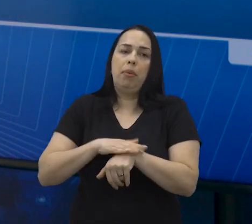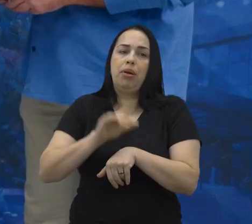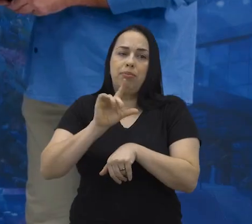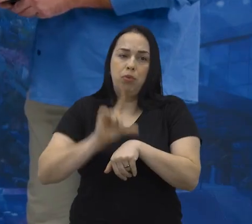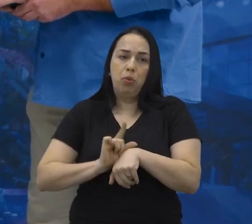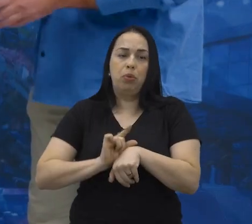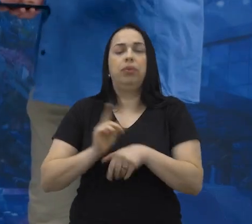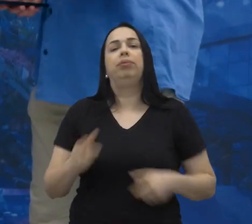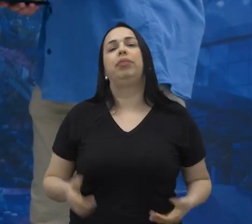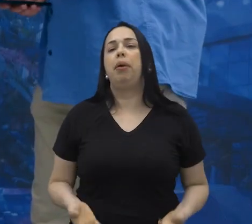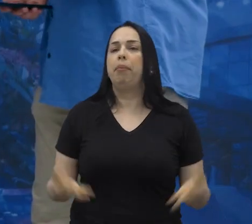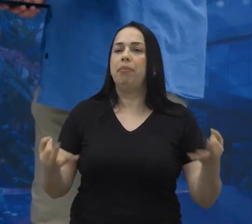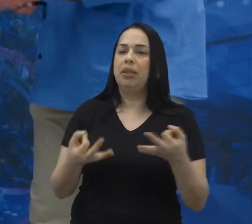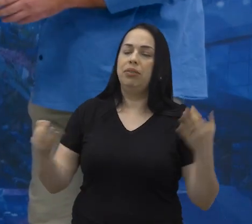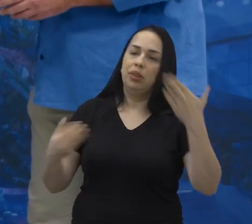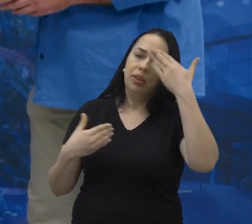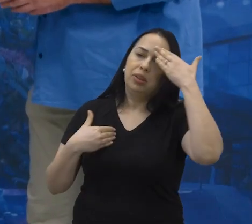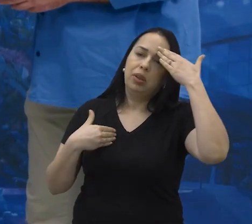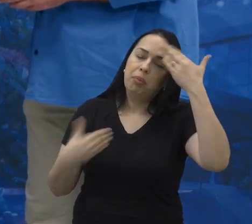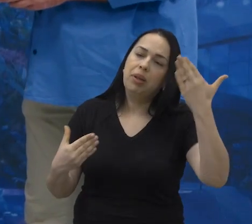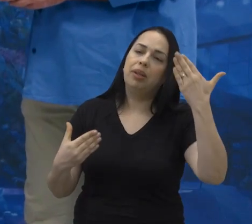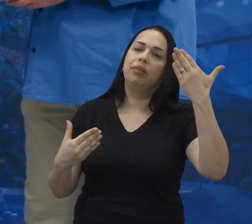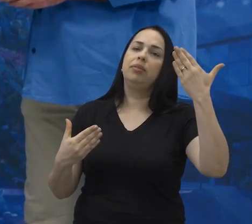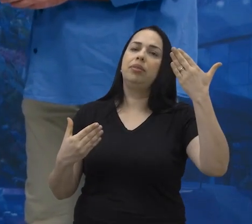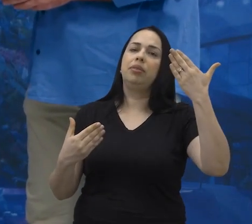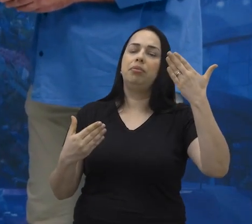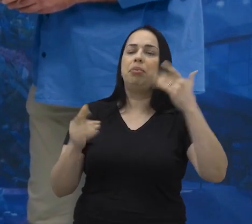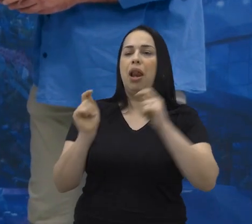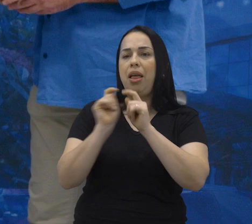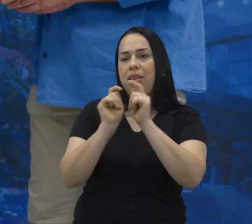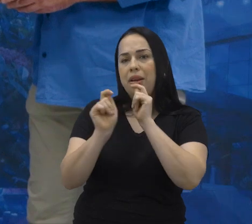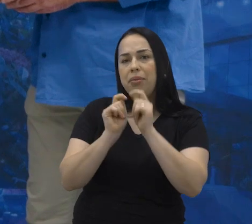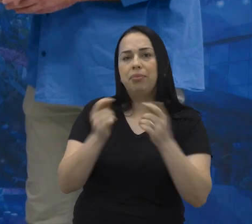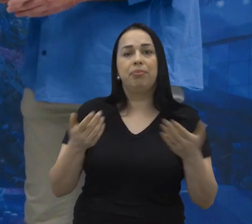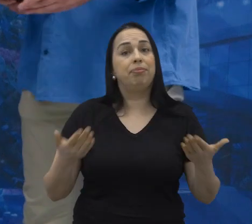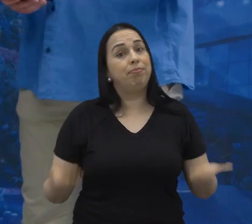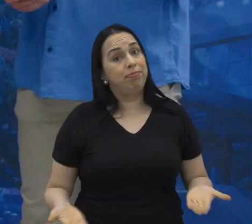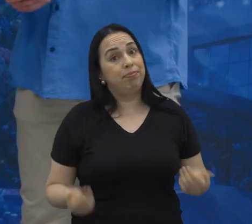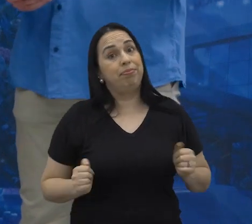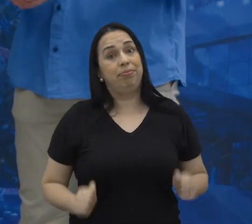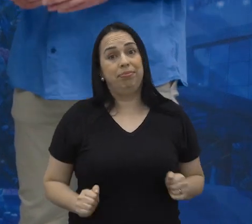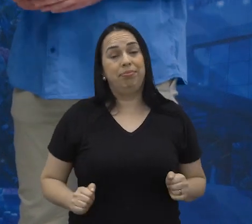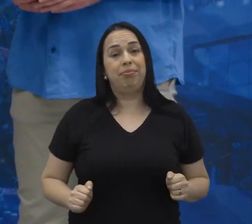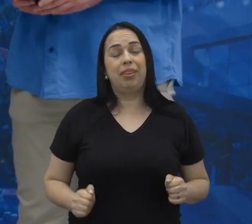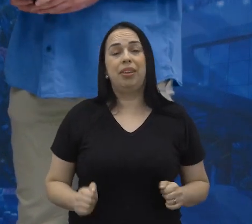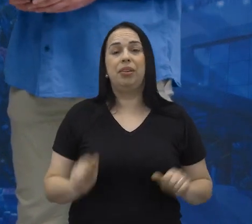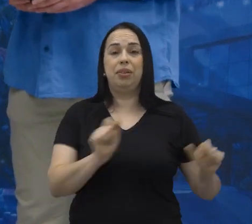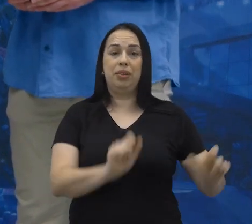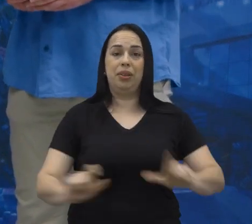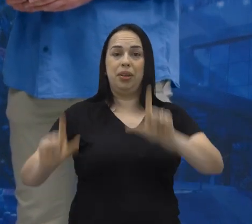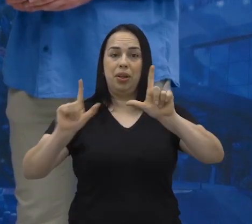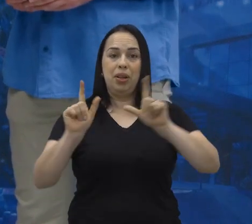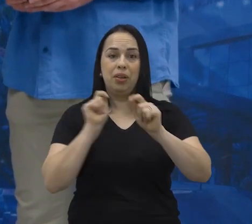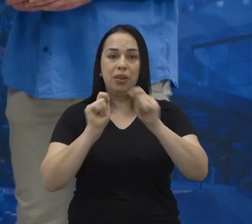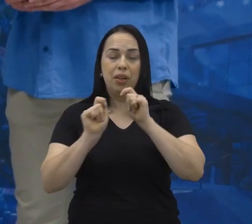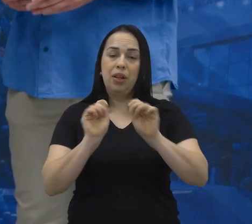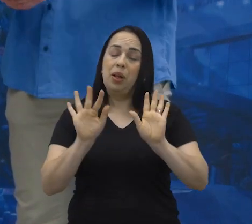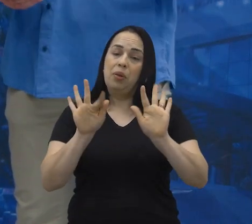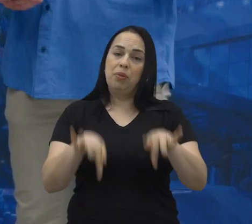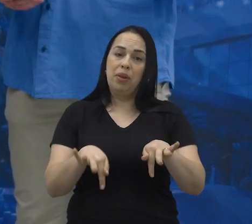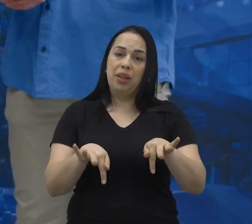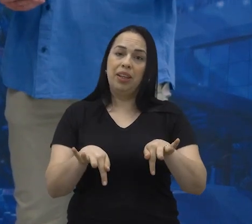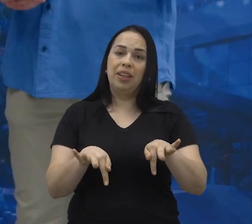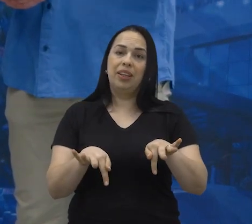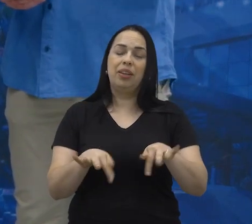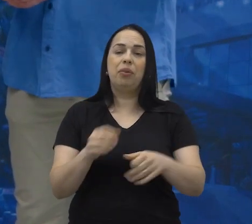usa. Perfeito. Muito obrigado, Patrícia, pela entrevista. Então é isso, pessoal. O Boletim Entrevista de hoje